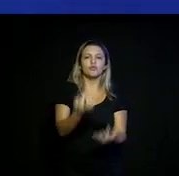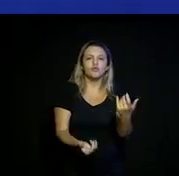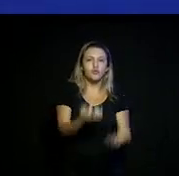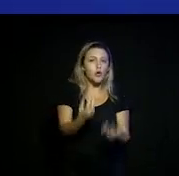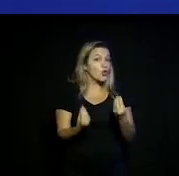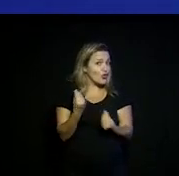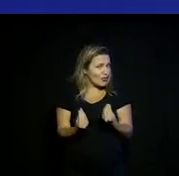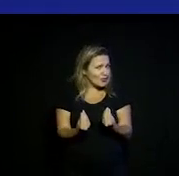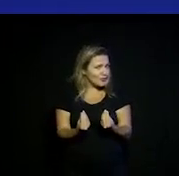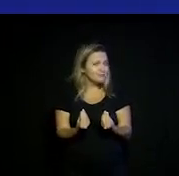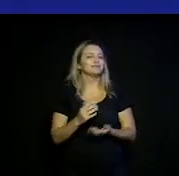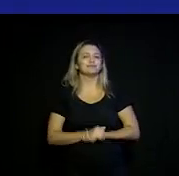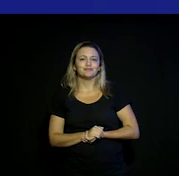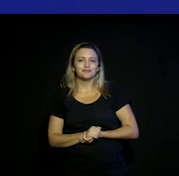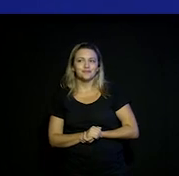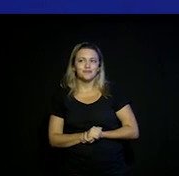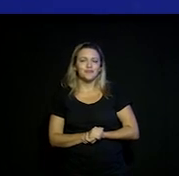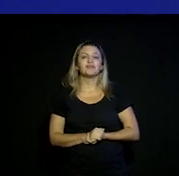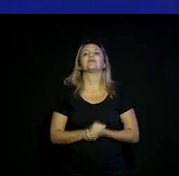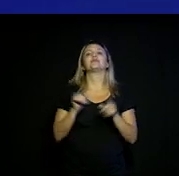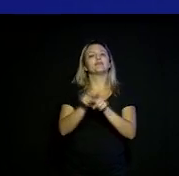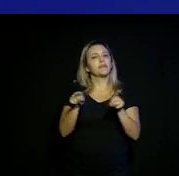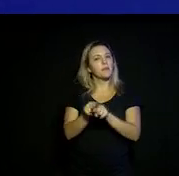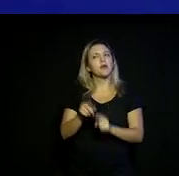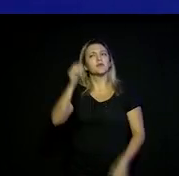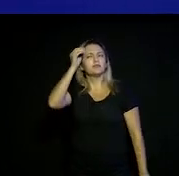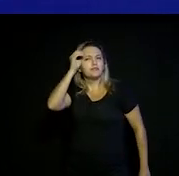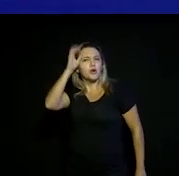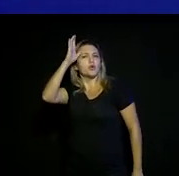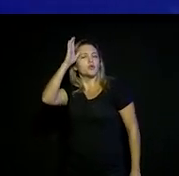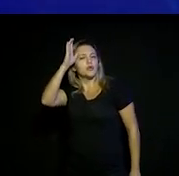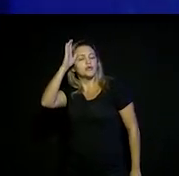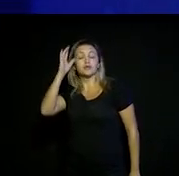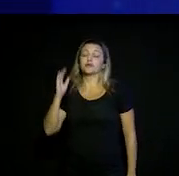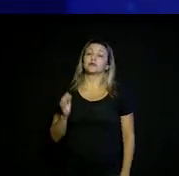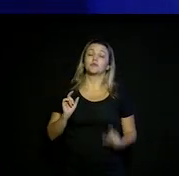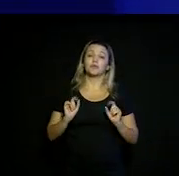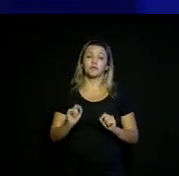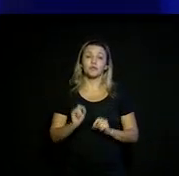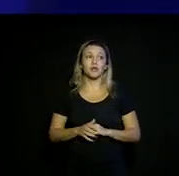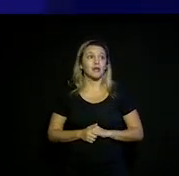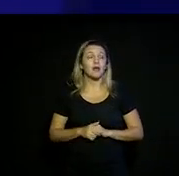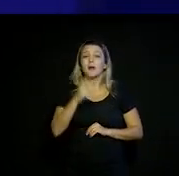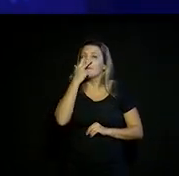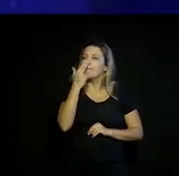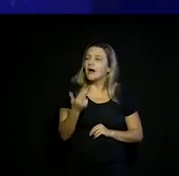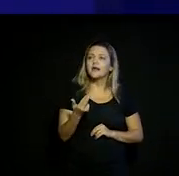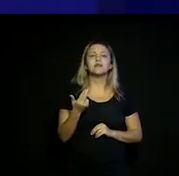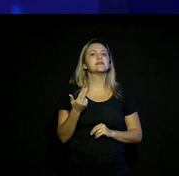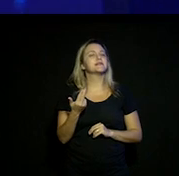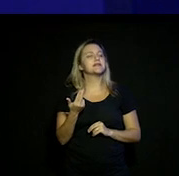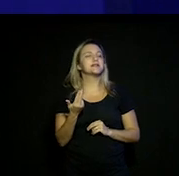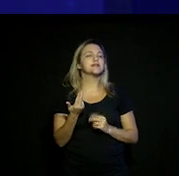lugar, que esse conhecimento dificilmente tem nos preparado para a vida.